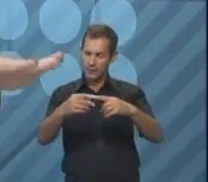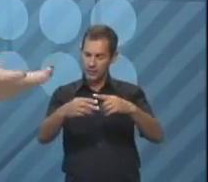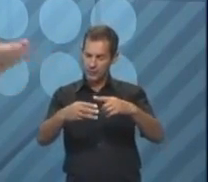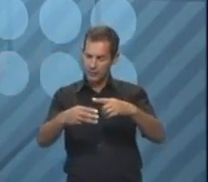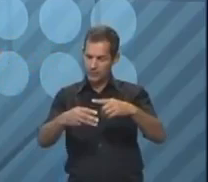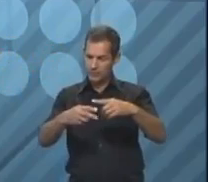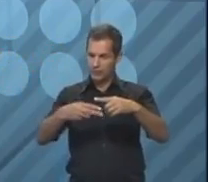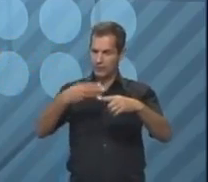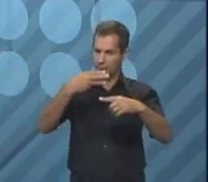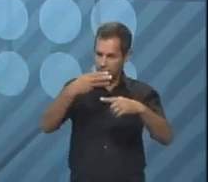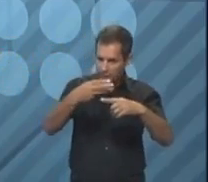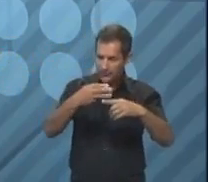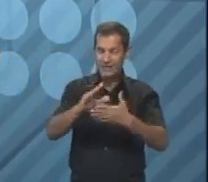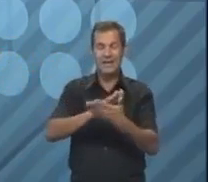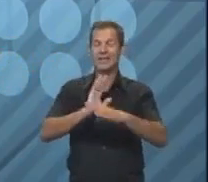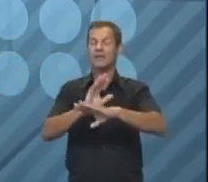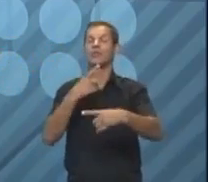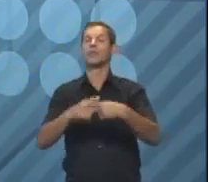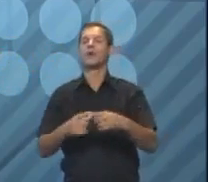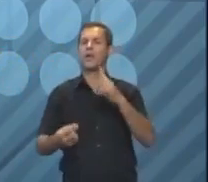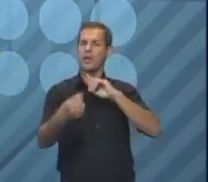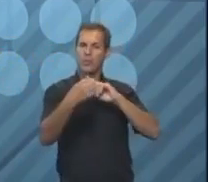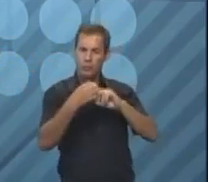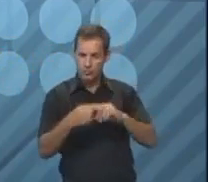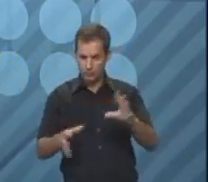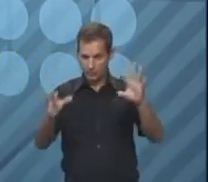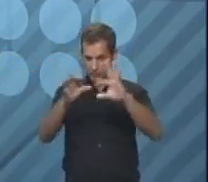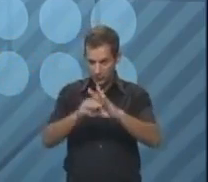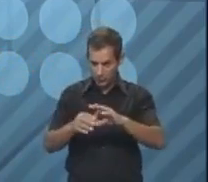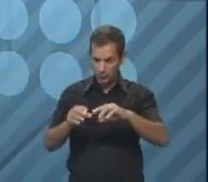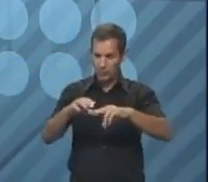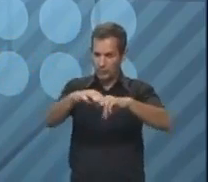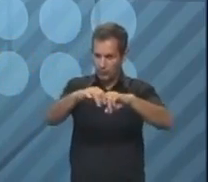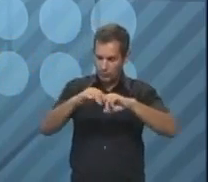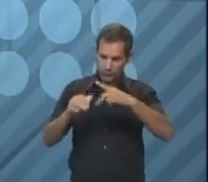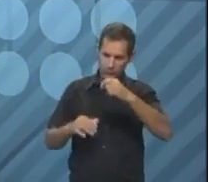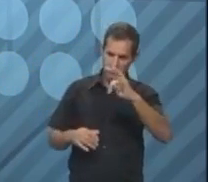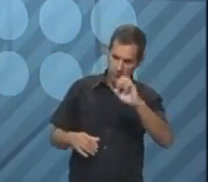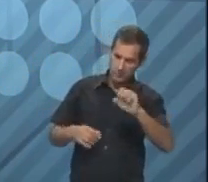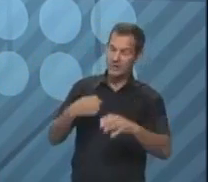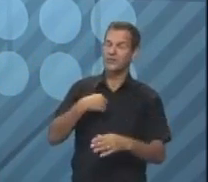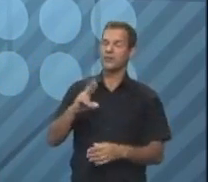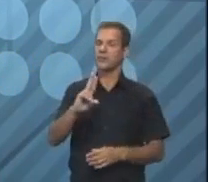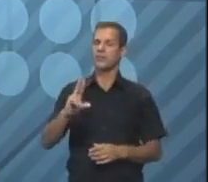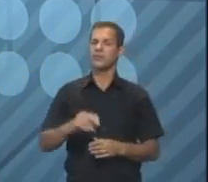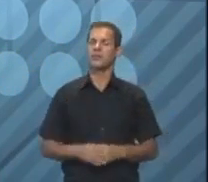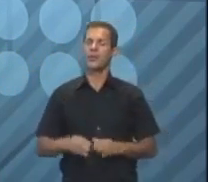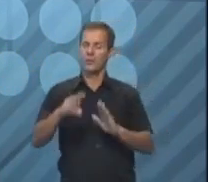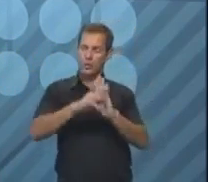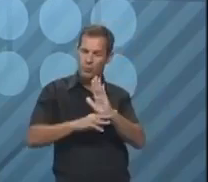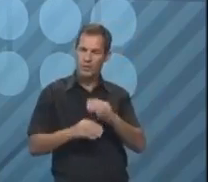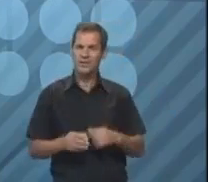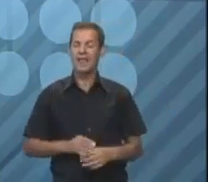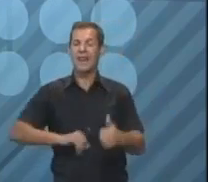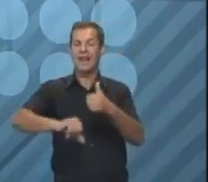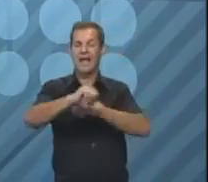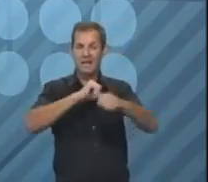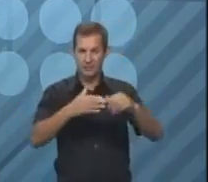em nada vai adiantar. Por quê? O objetivo da integração por partes é que eu vá, utilizando o método,